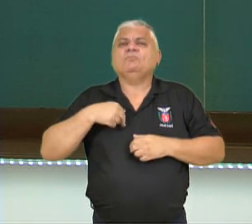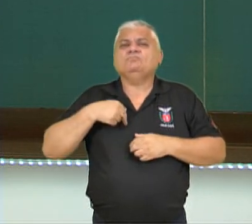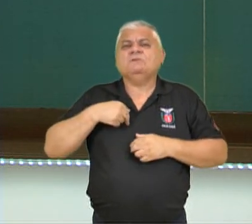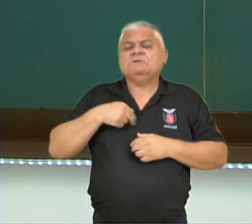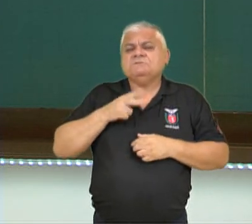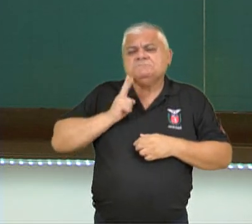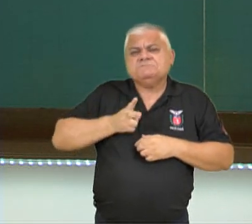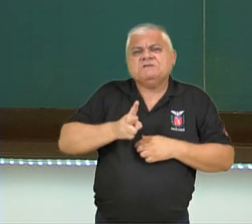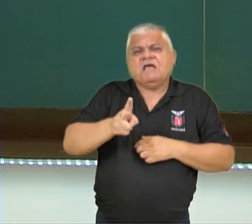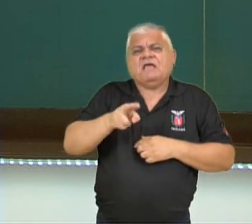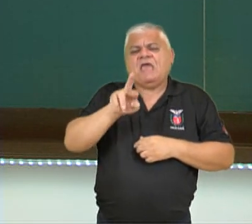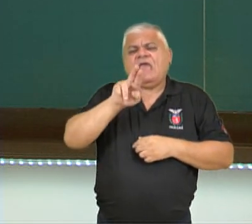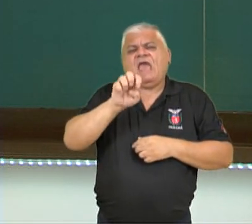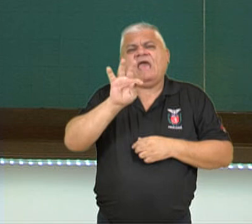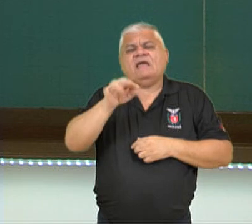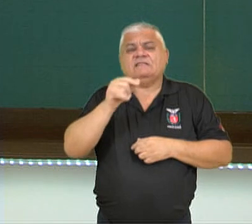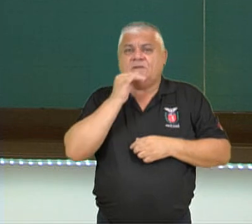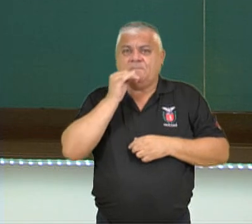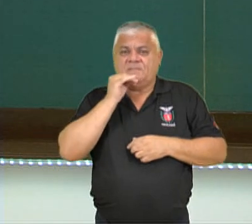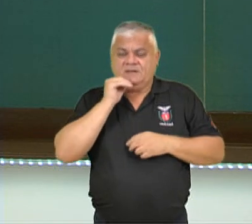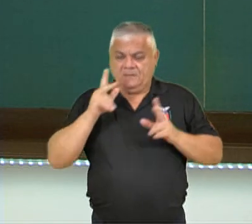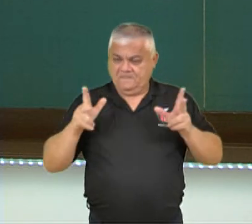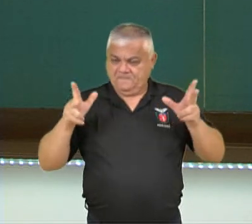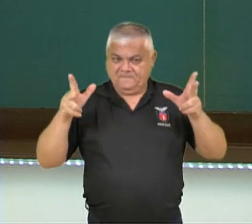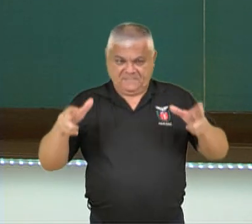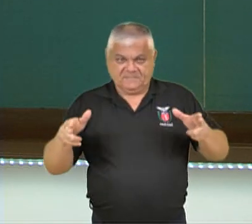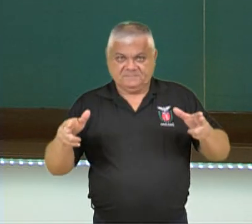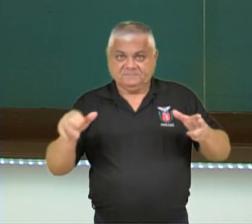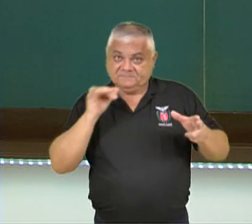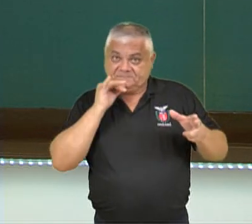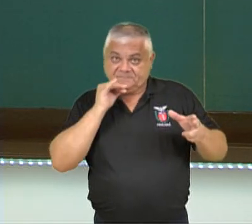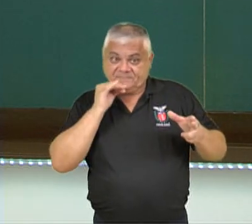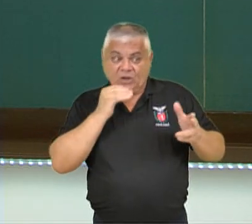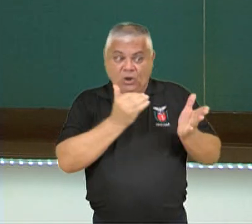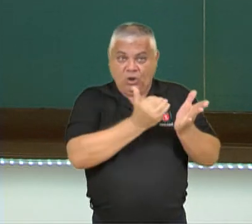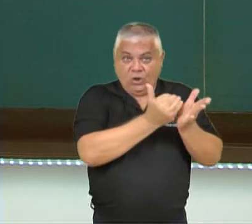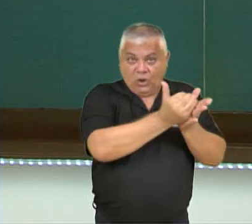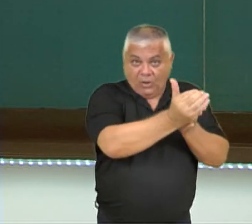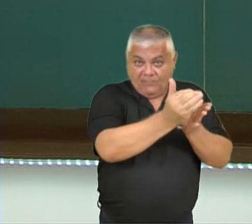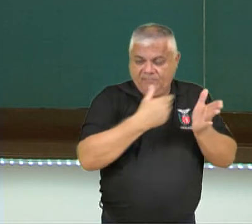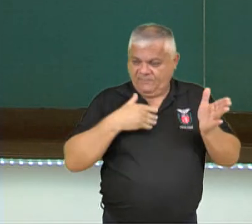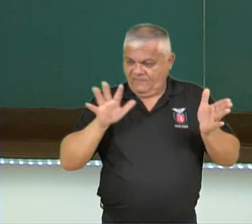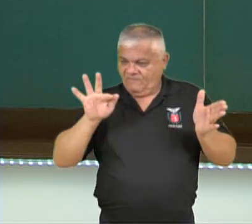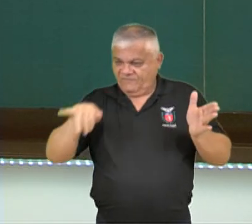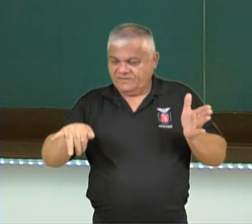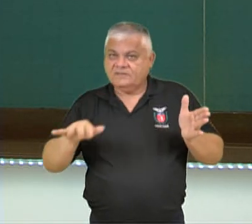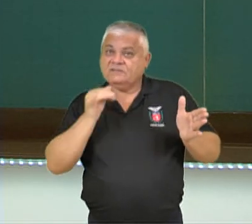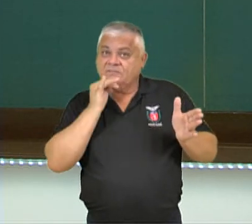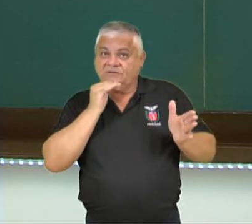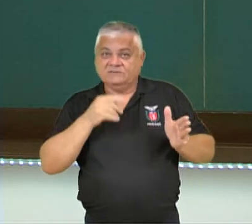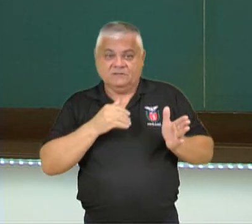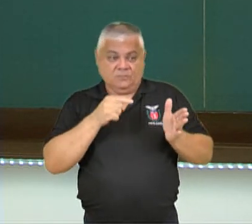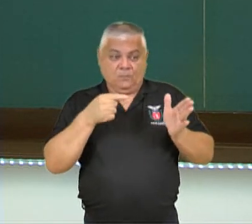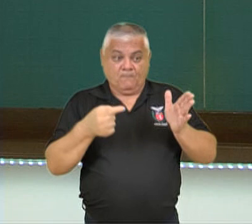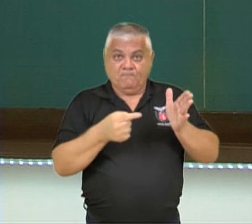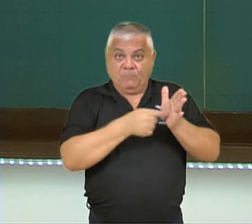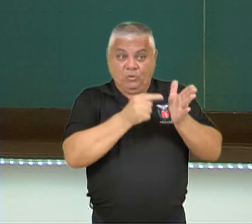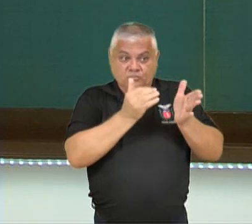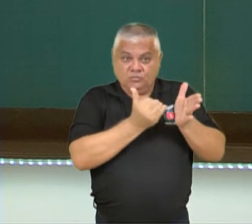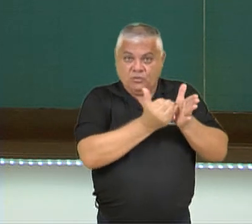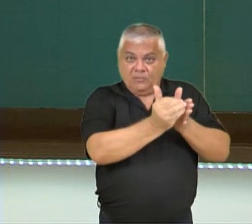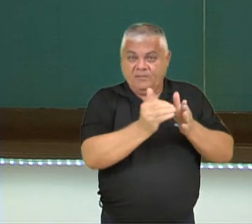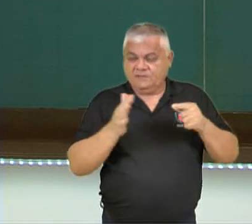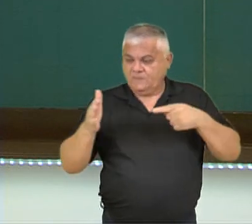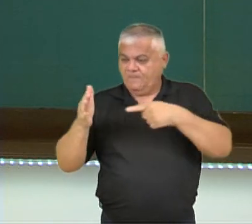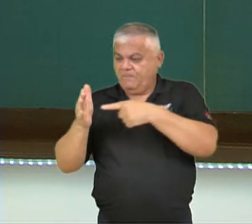reta? Segmento de reta é um pedacinho da reta. Tem começo e tem fim. Então, um ponto é o começo, outro ponto